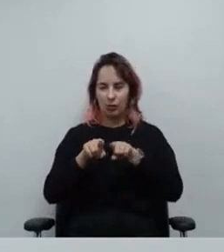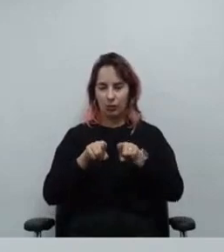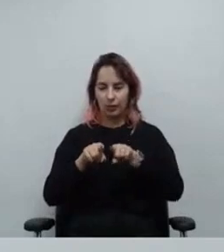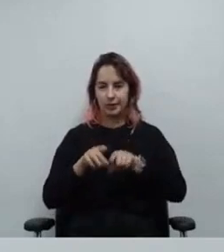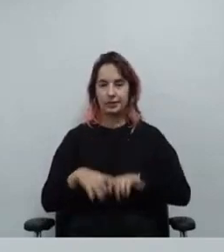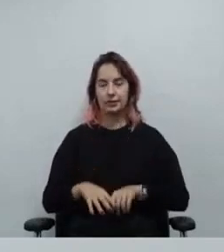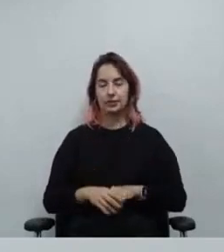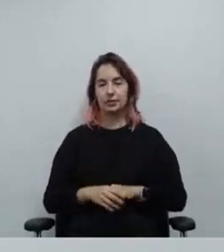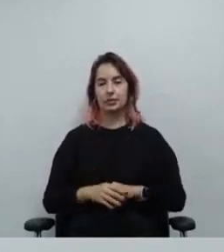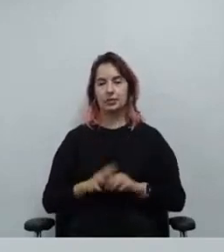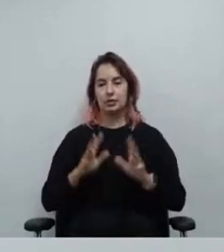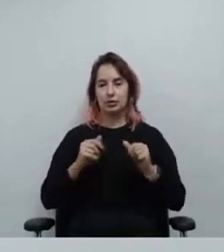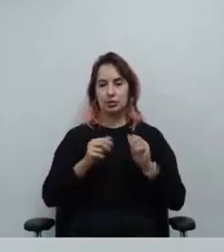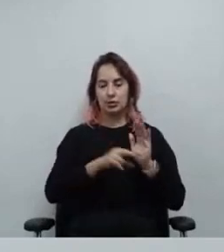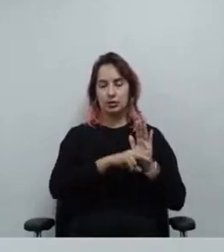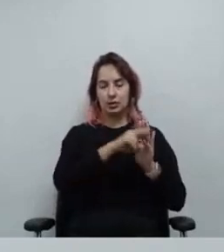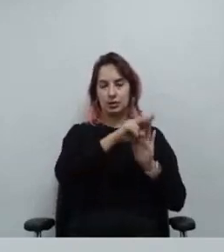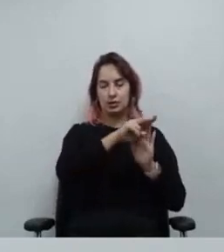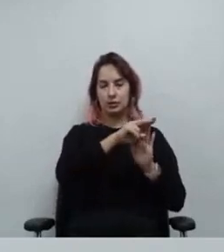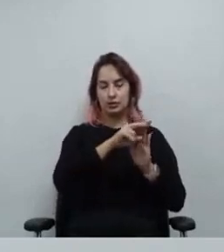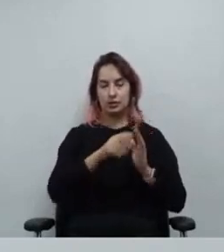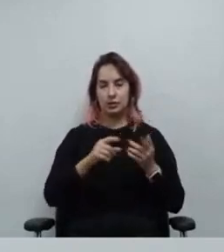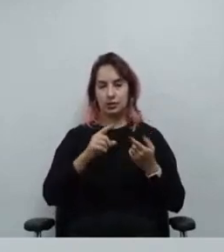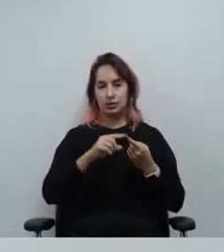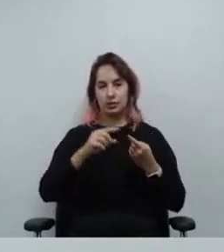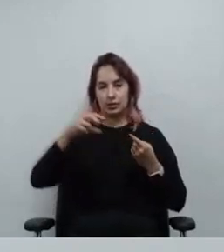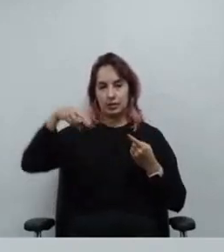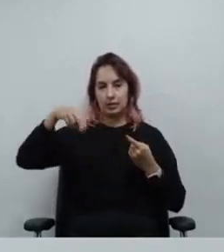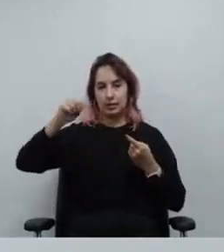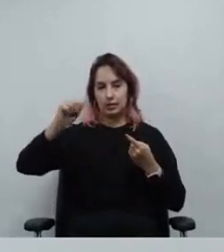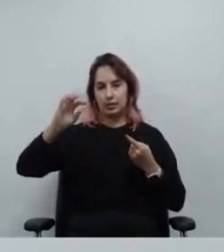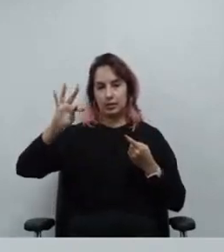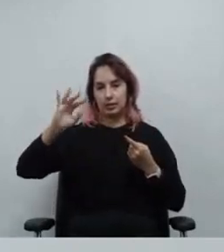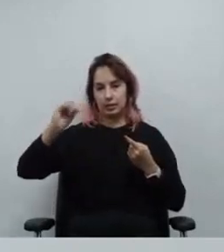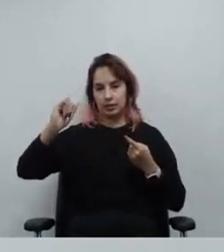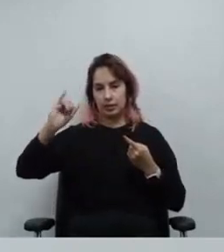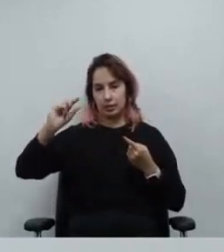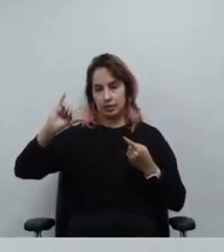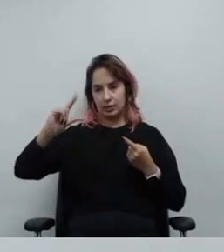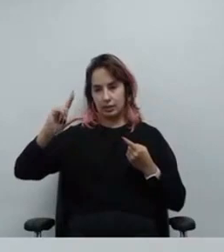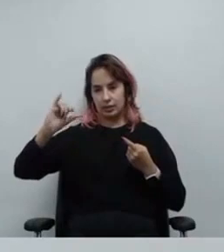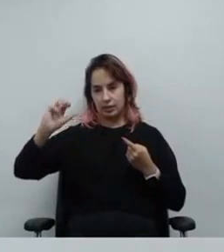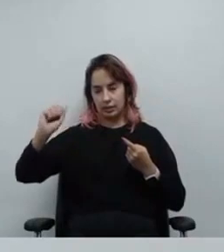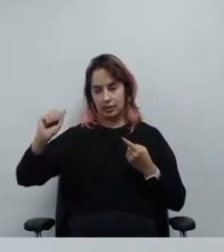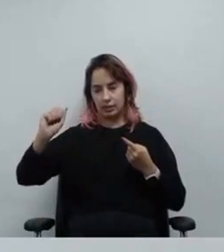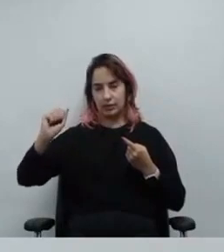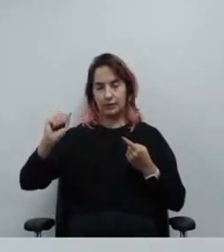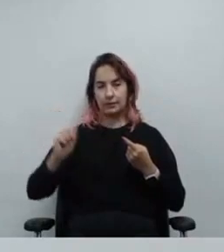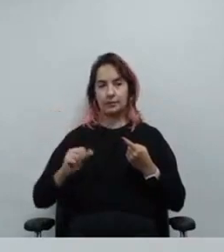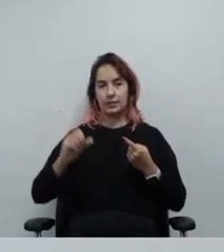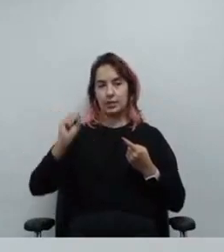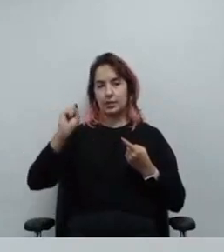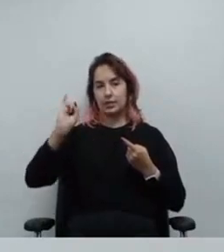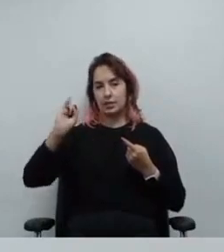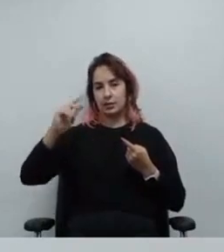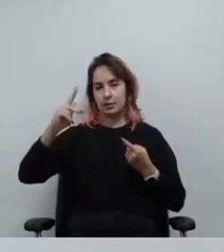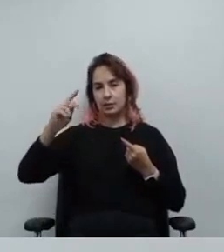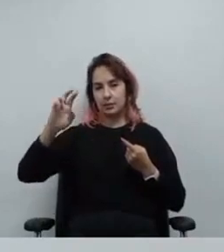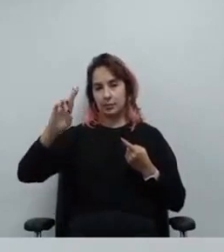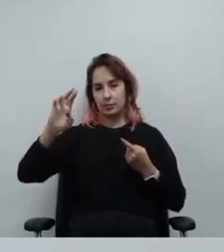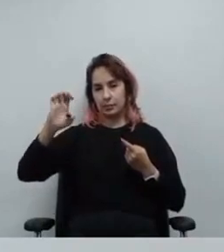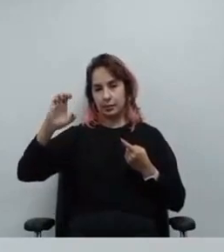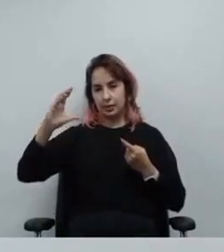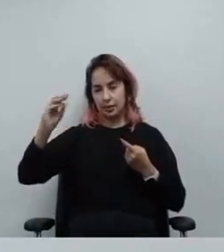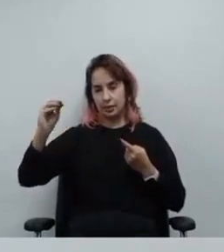pela ordem de classificação. Natália Cipresso, eu não vou mencionar as notas aqui, mas só relacionar os